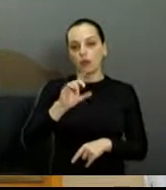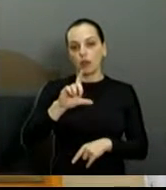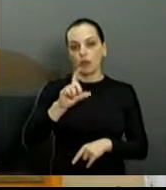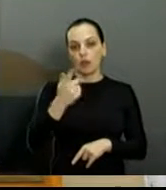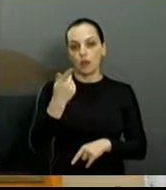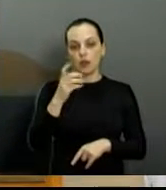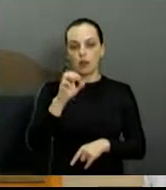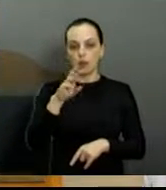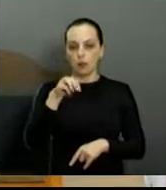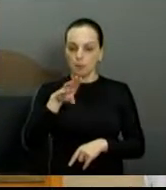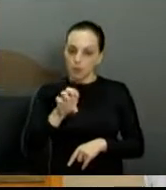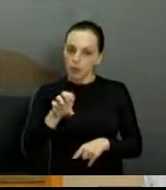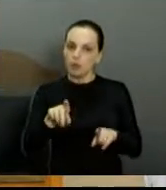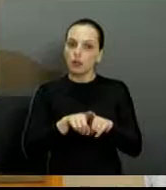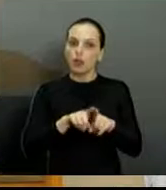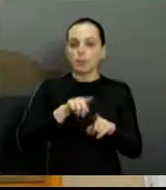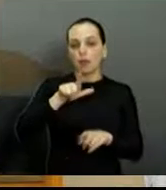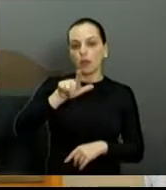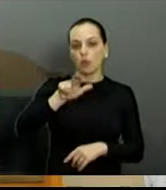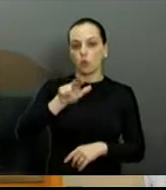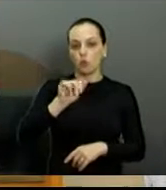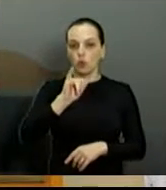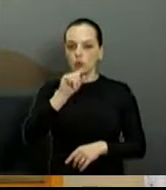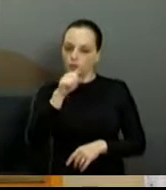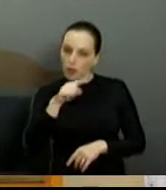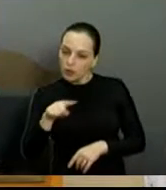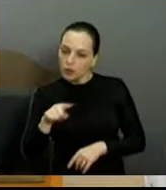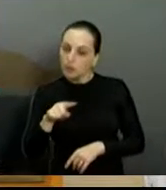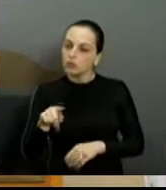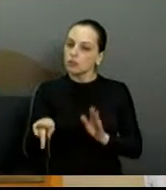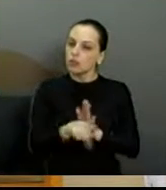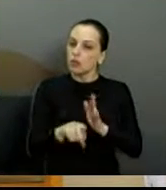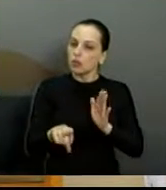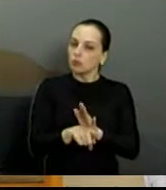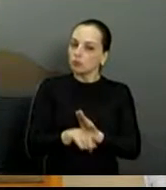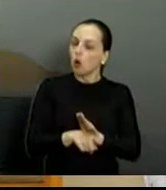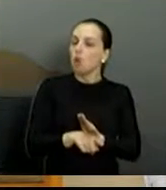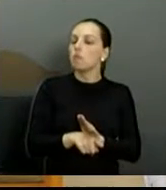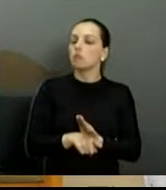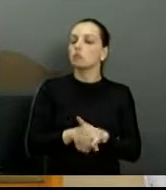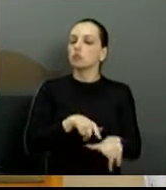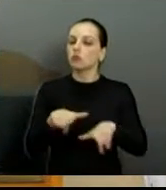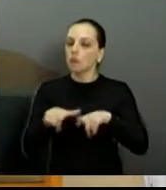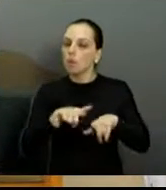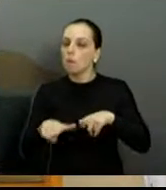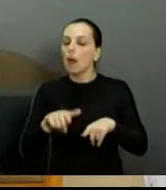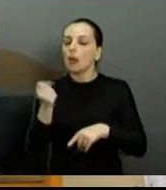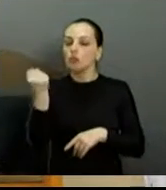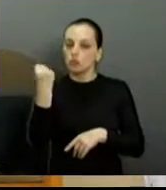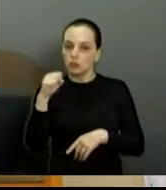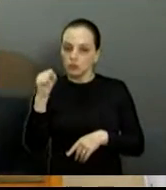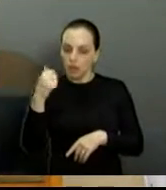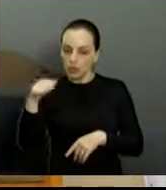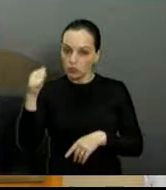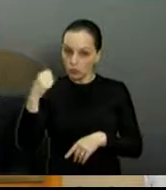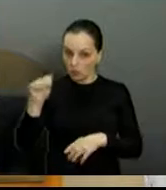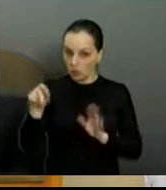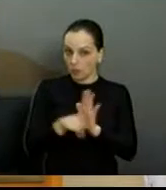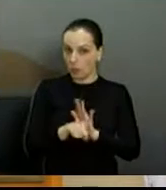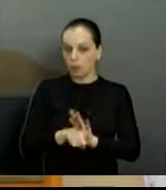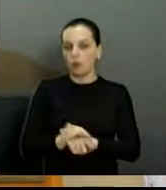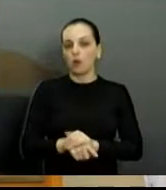técnico florestal e luiz jorge pequena diretor consultivo da associação como já falei